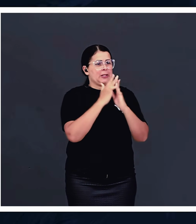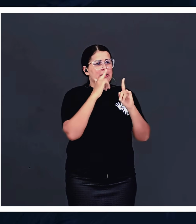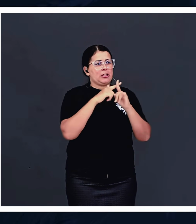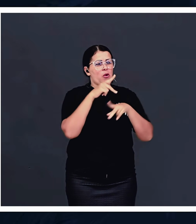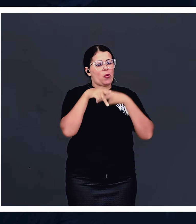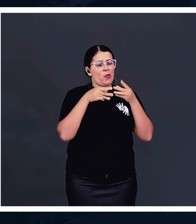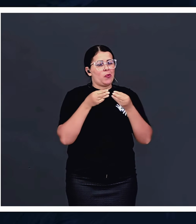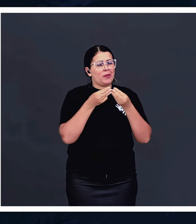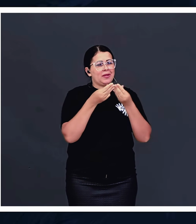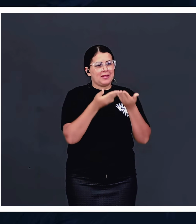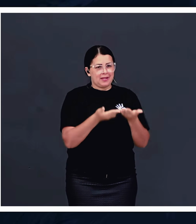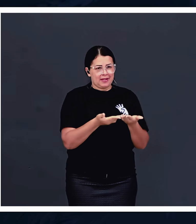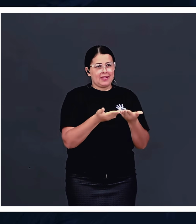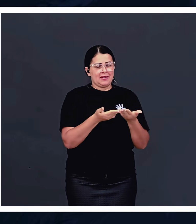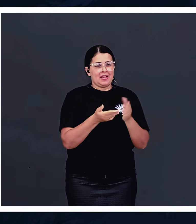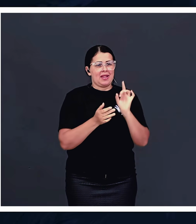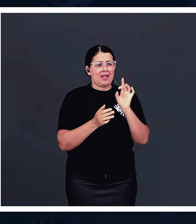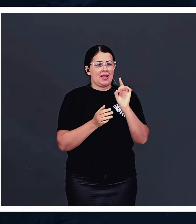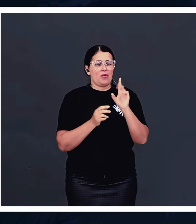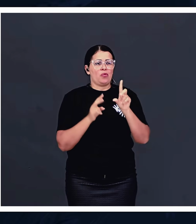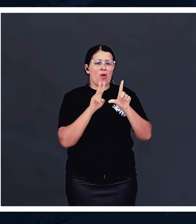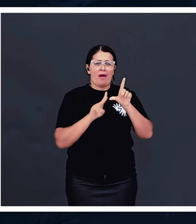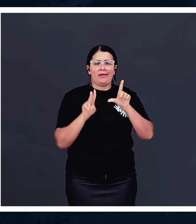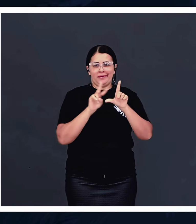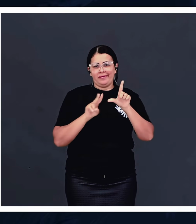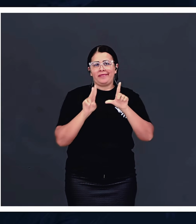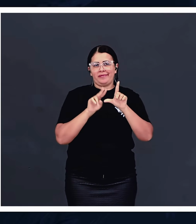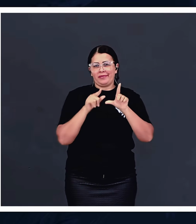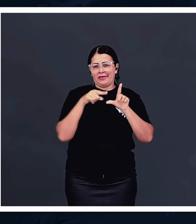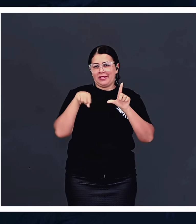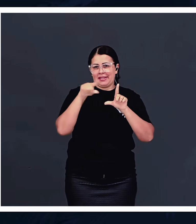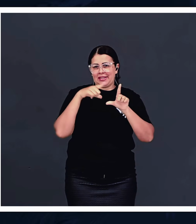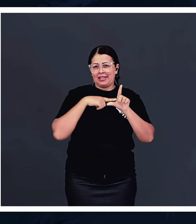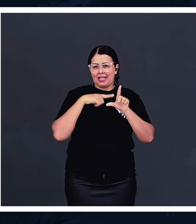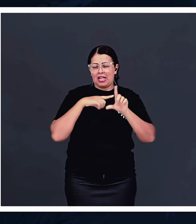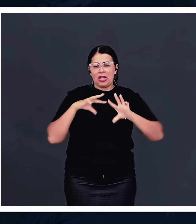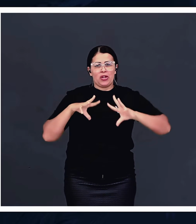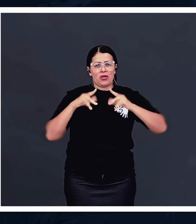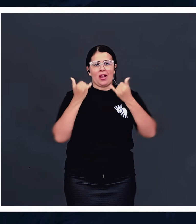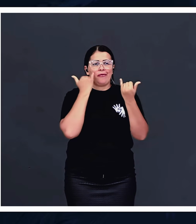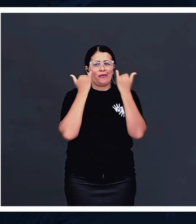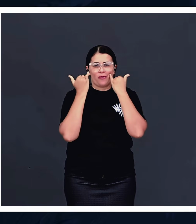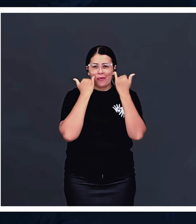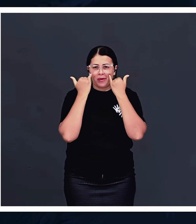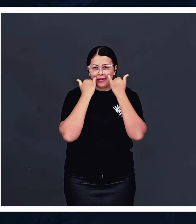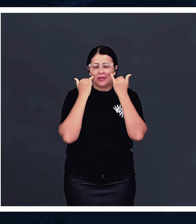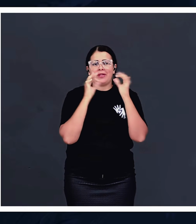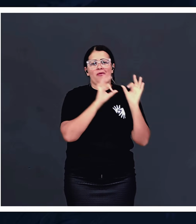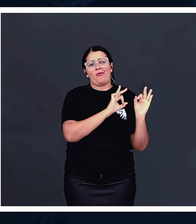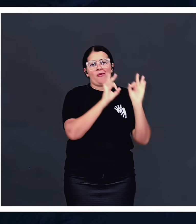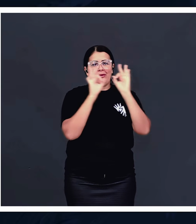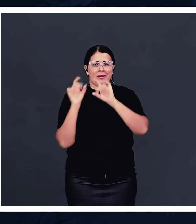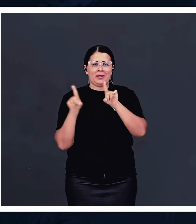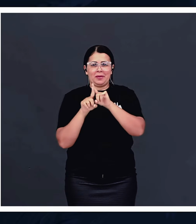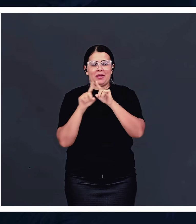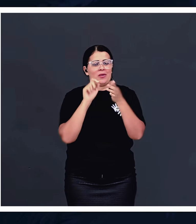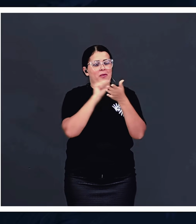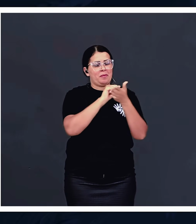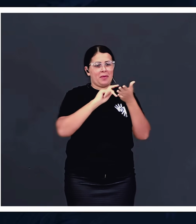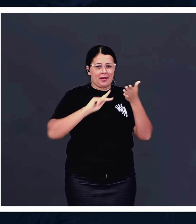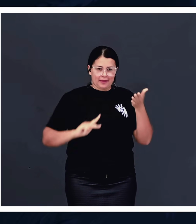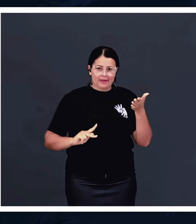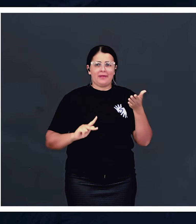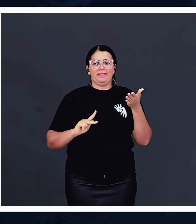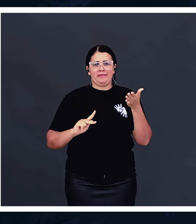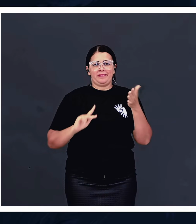da comunidade. Aí a gente tem um QR Code, nesse QR Code, todas as informações dos nossos aplicativos,